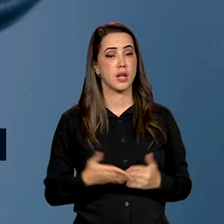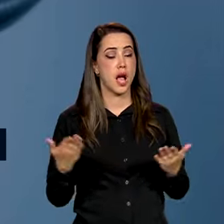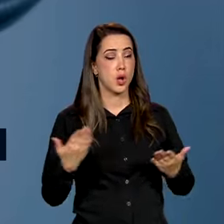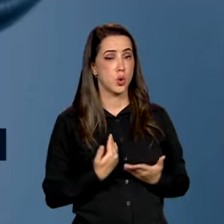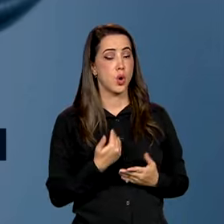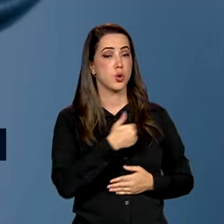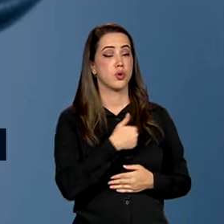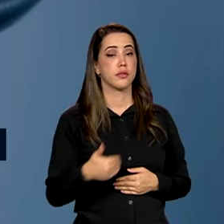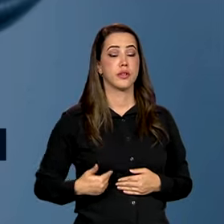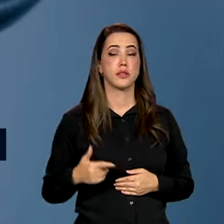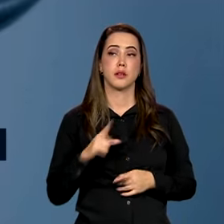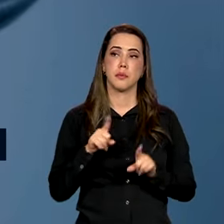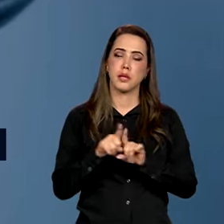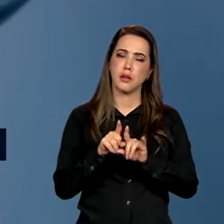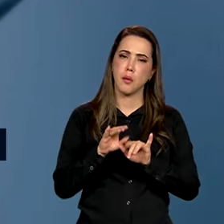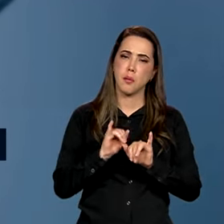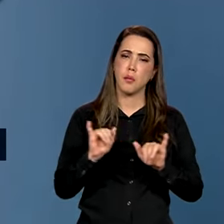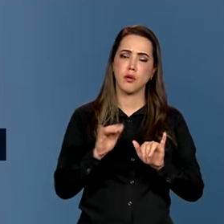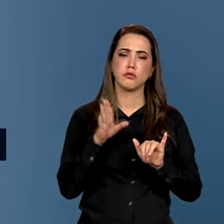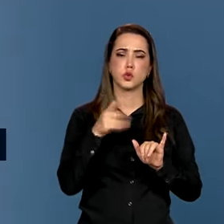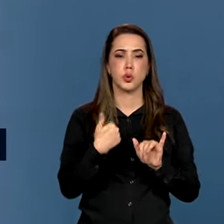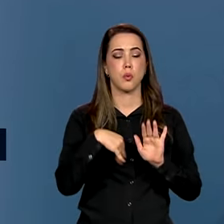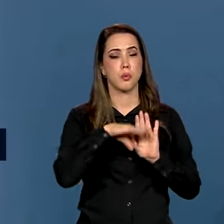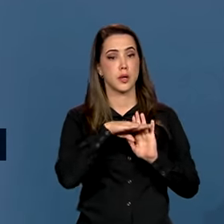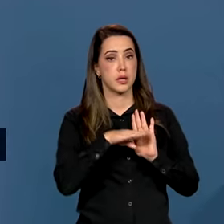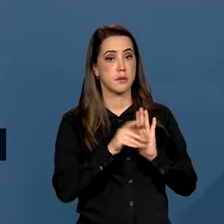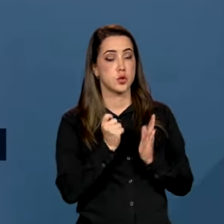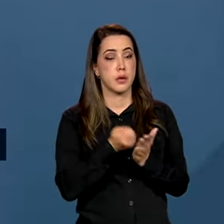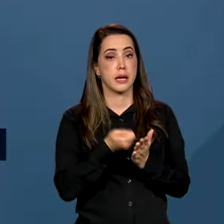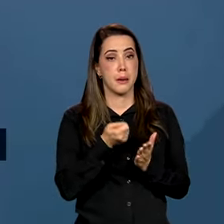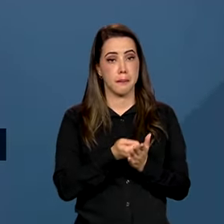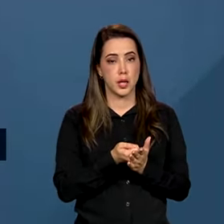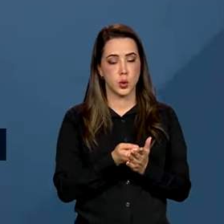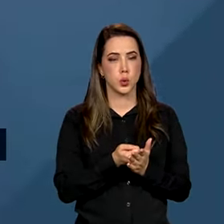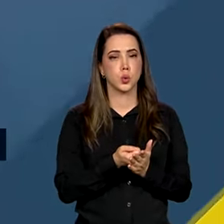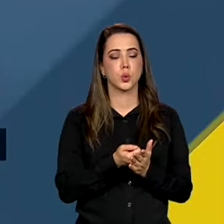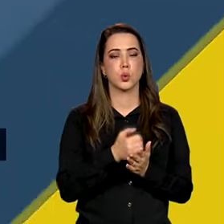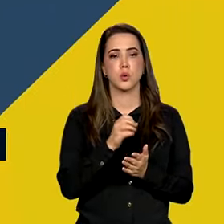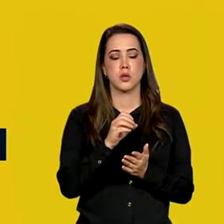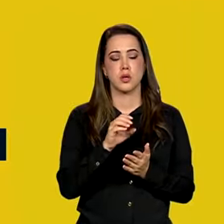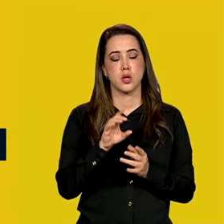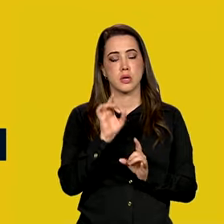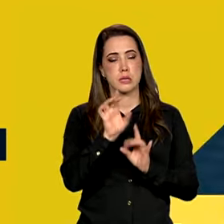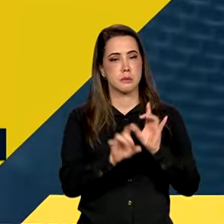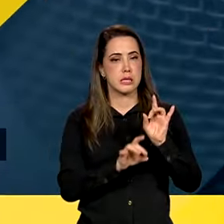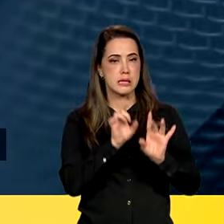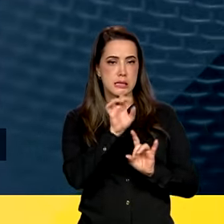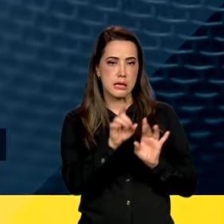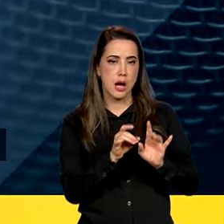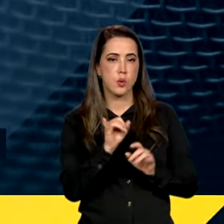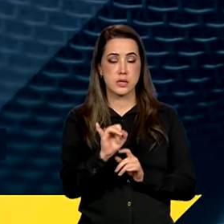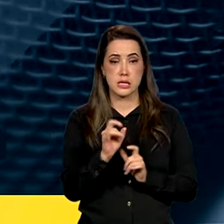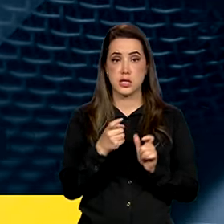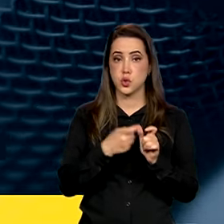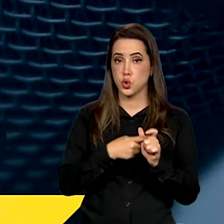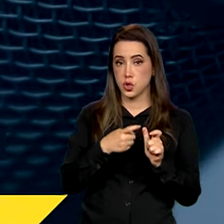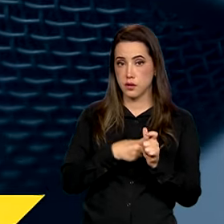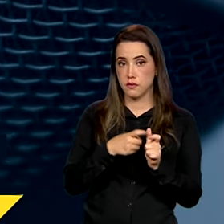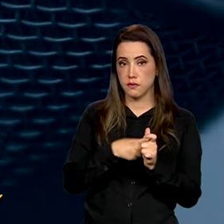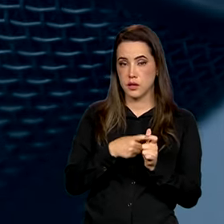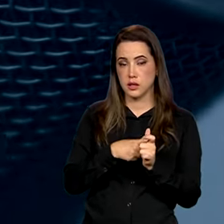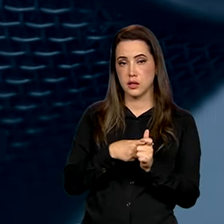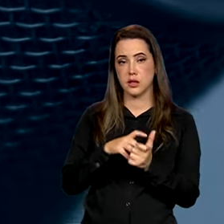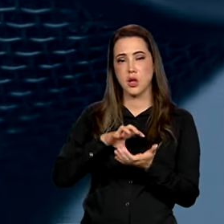a oportunidade de contribuinte que tá dívidas com a Receita Federal com condições especiais pessoas físicas micro